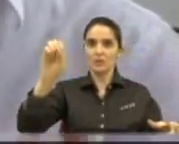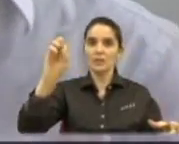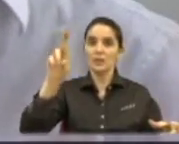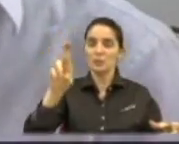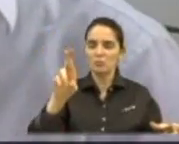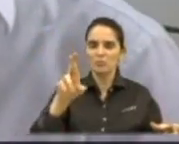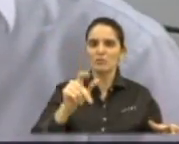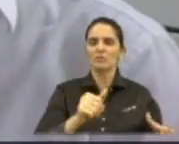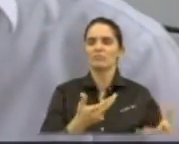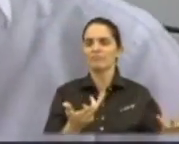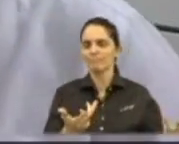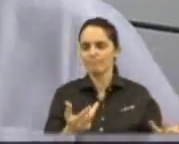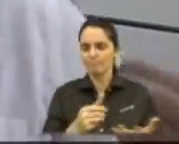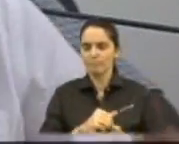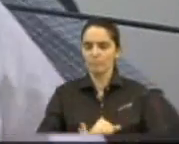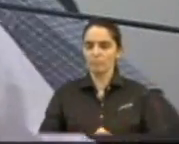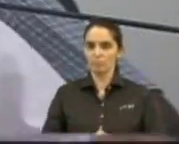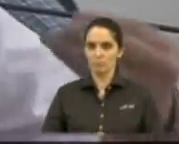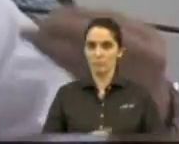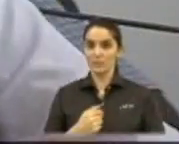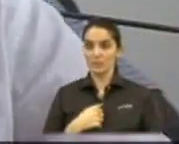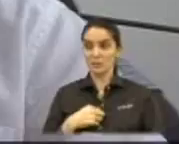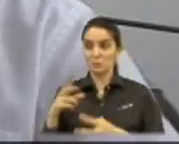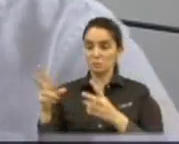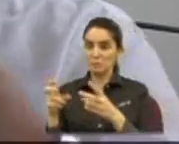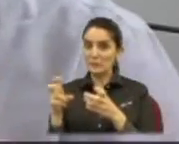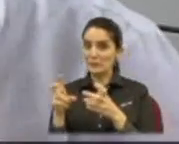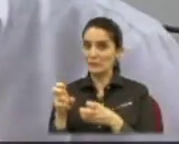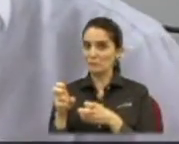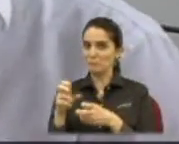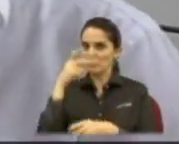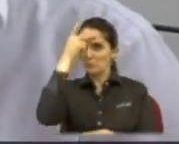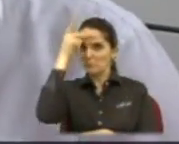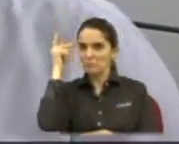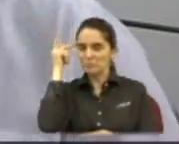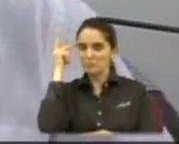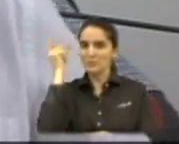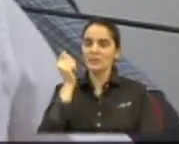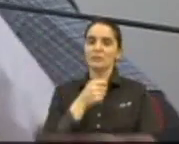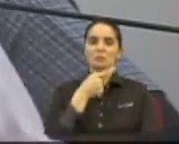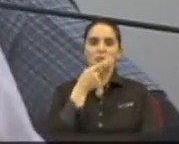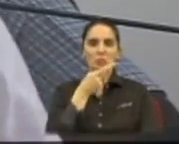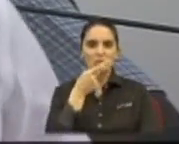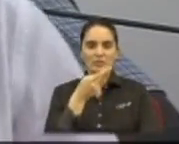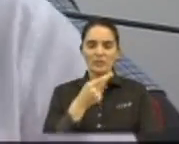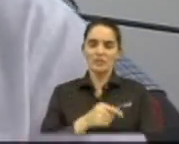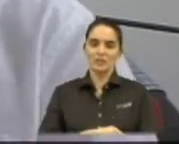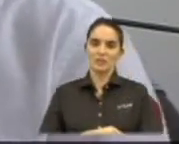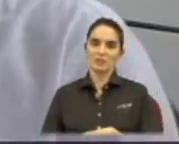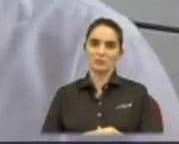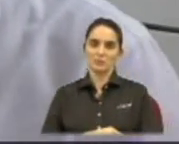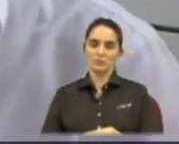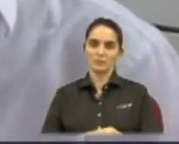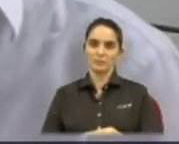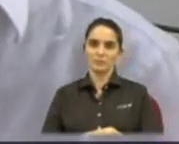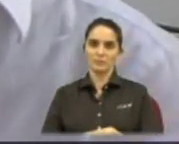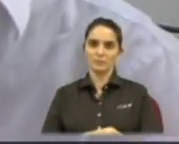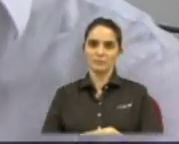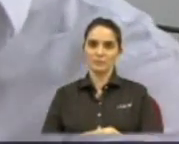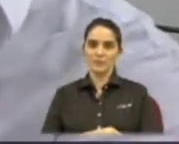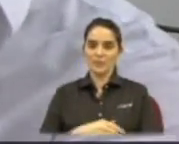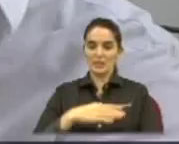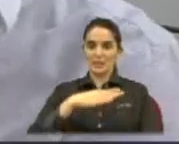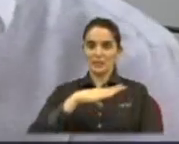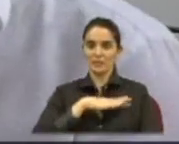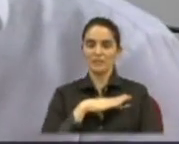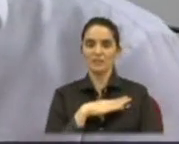olha, eu fico arrepiado a hora que eu falo, a declaração de uma pessoa, de um cidadão, de governador Valadares, declarando